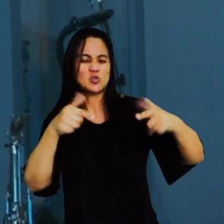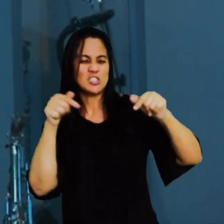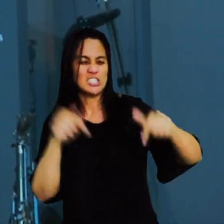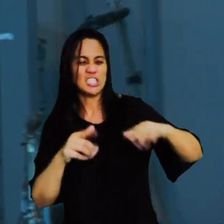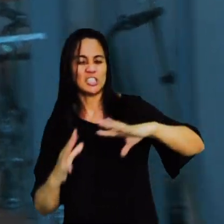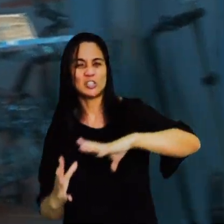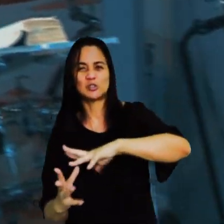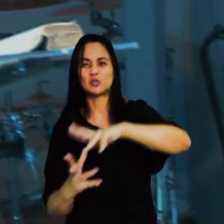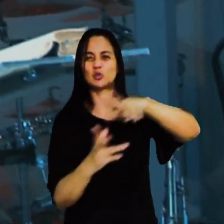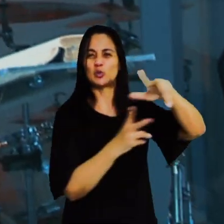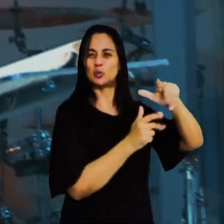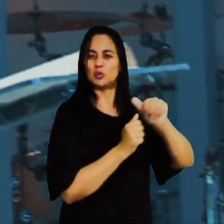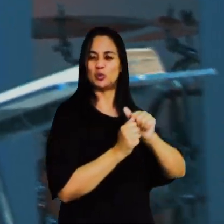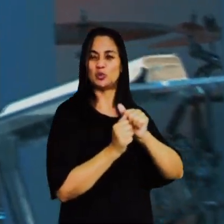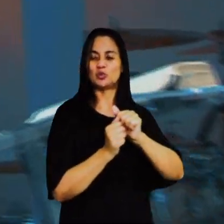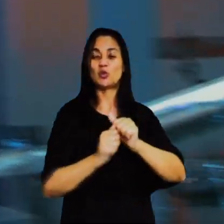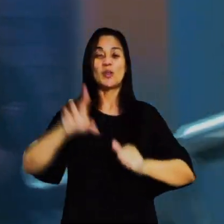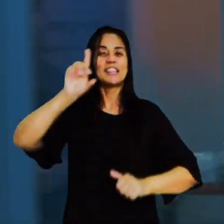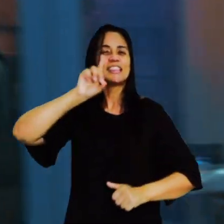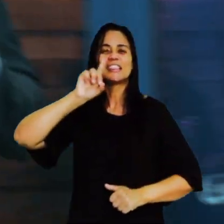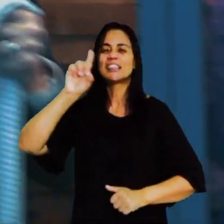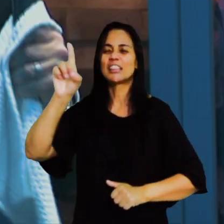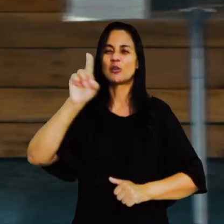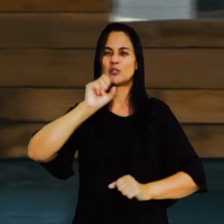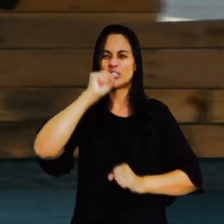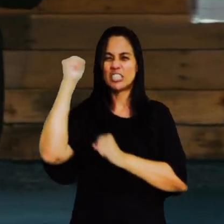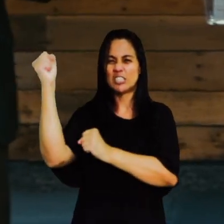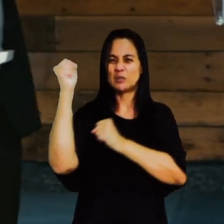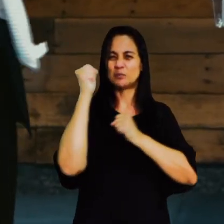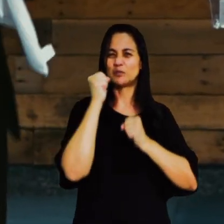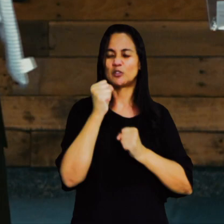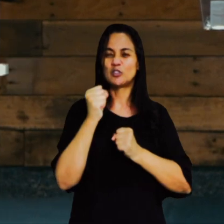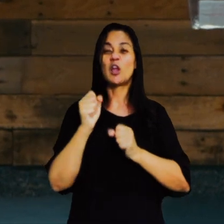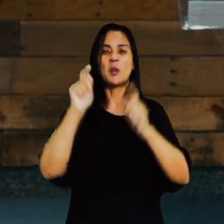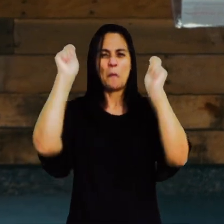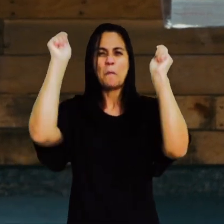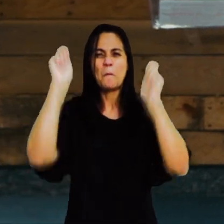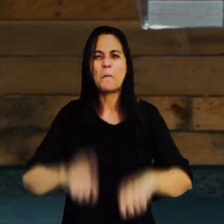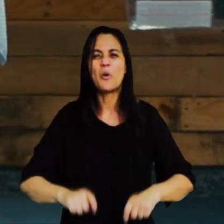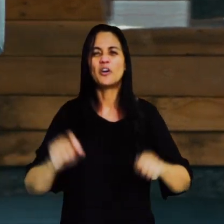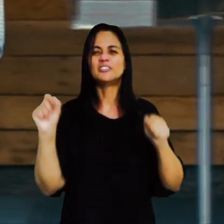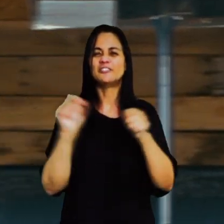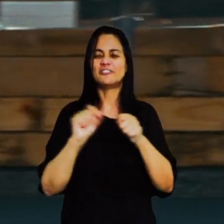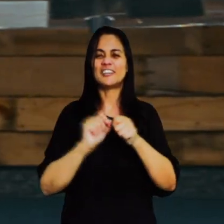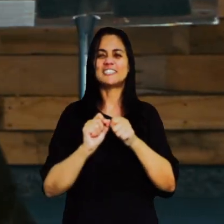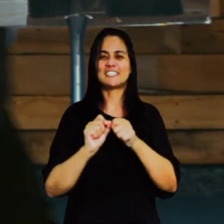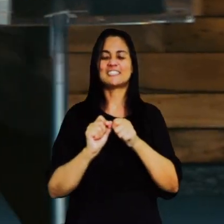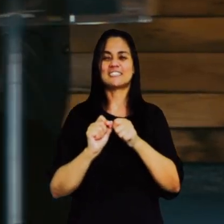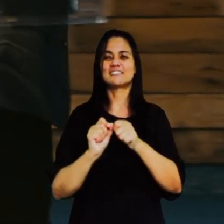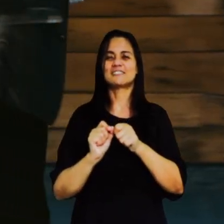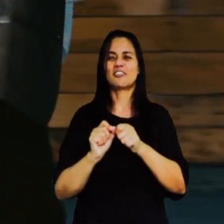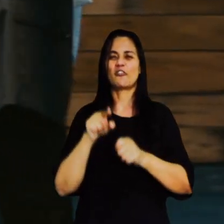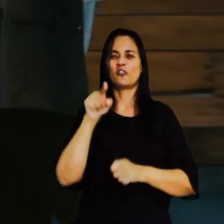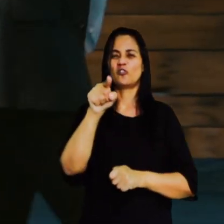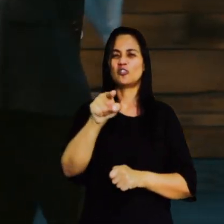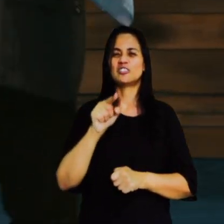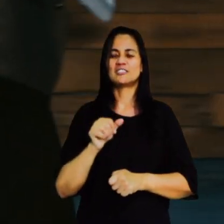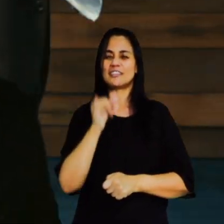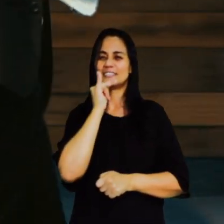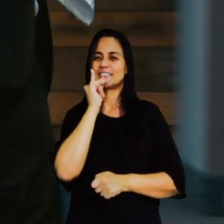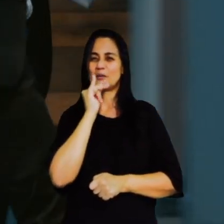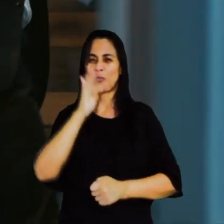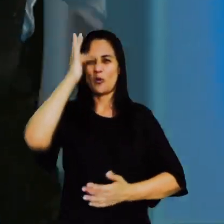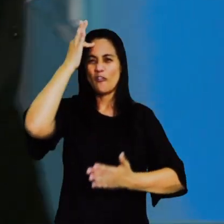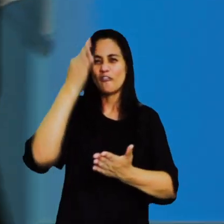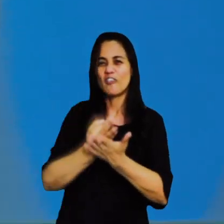imóveis permaneçam. Presta atenção, o que é inabalável? A tua graça, a tua fé. O que é inabalável? A coragem espiritual. O